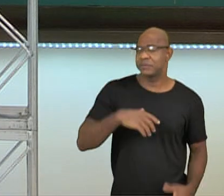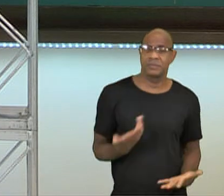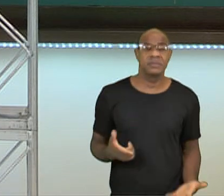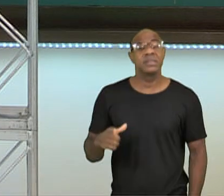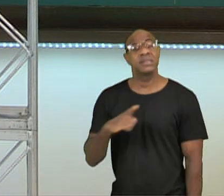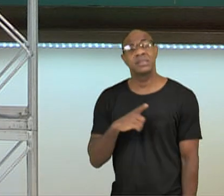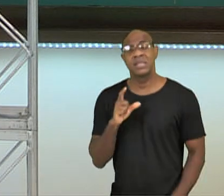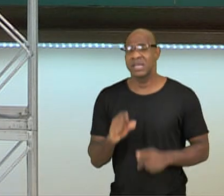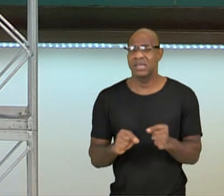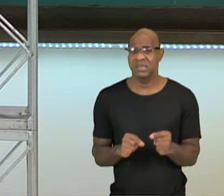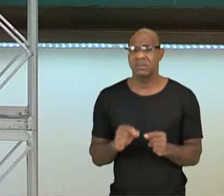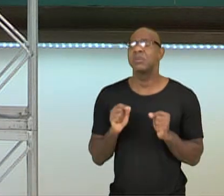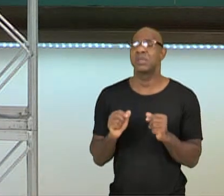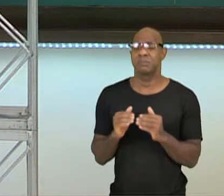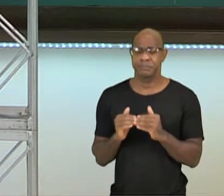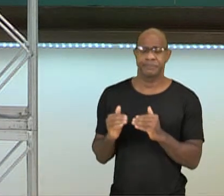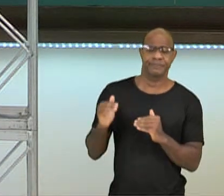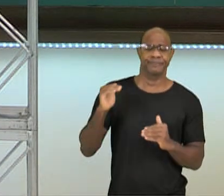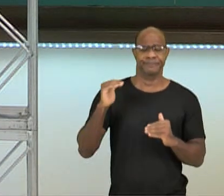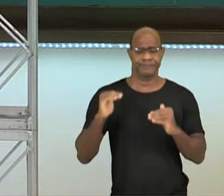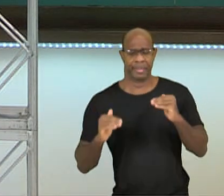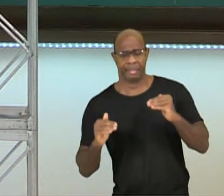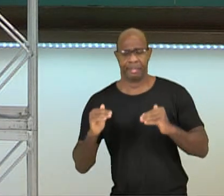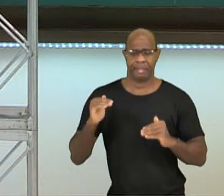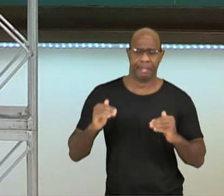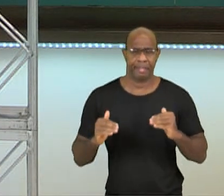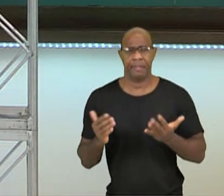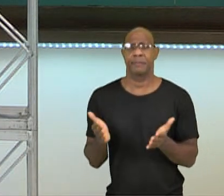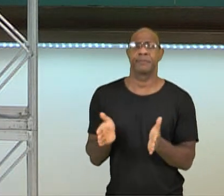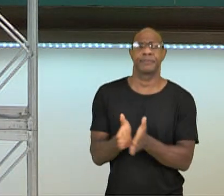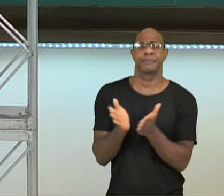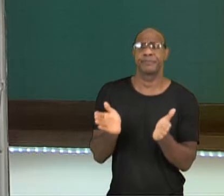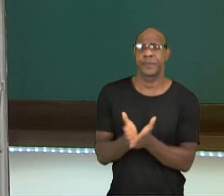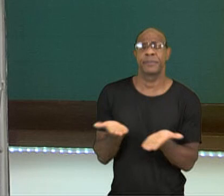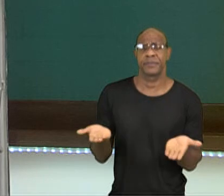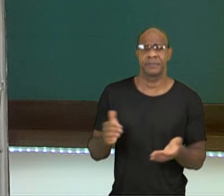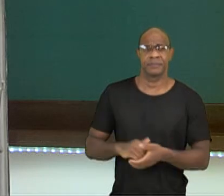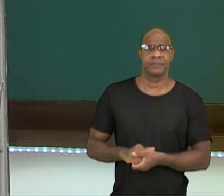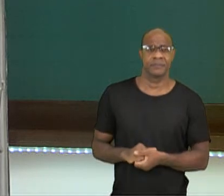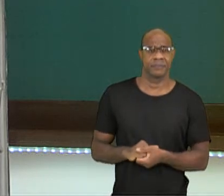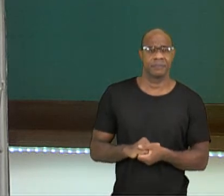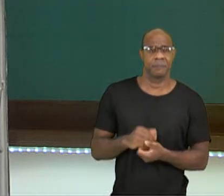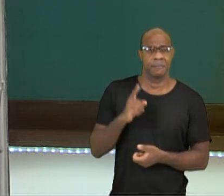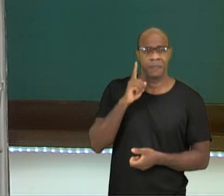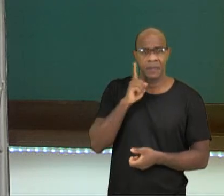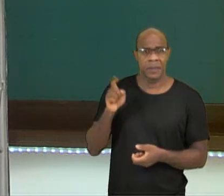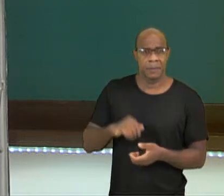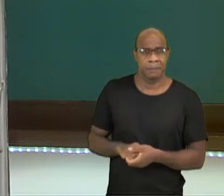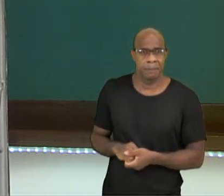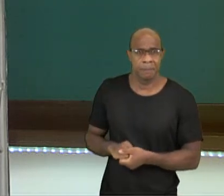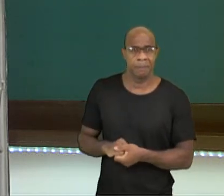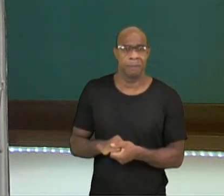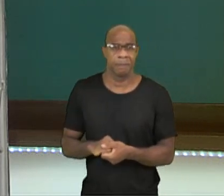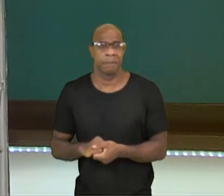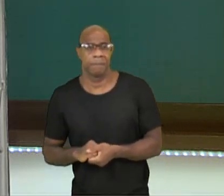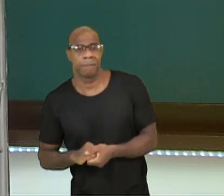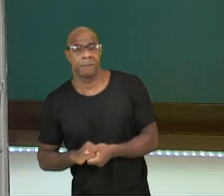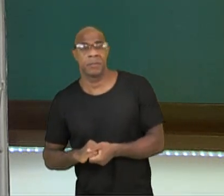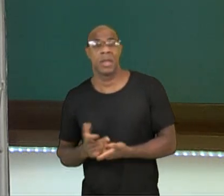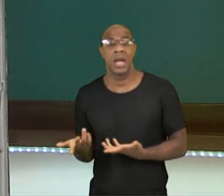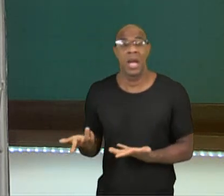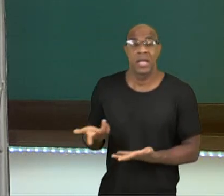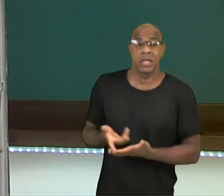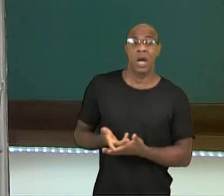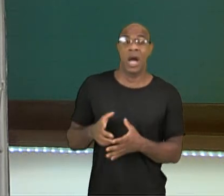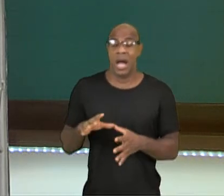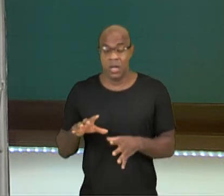existe uma instabilidade no local, tá? A Mauritânia se retirou em 1979 e o Marrocos ocupou a